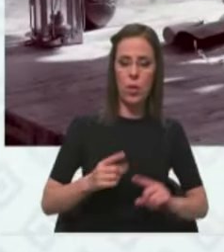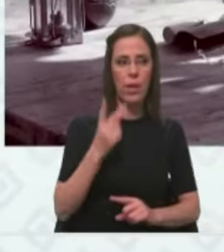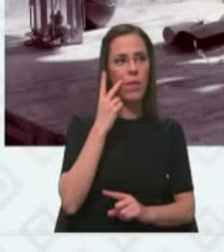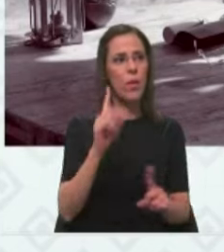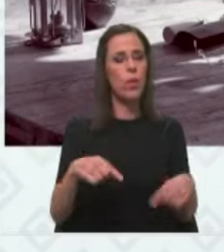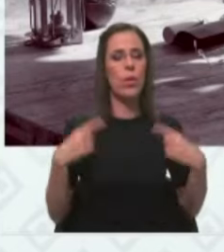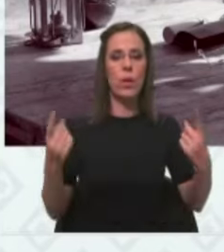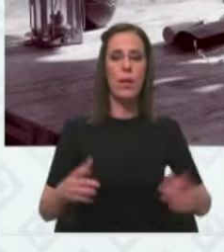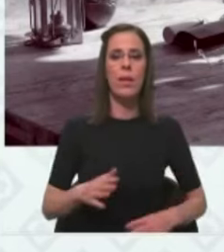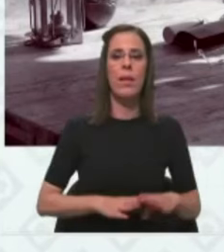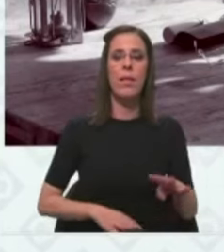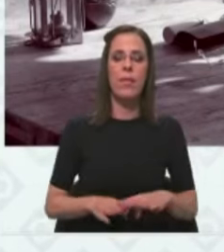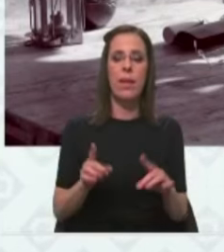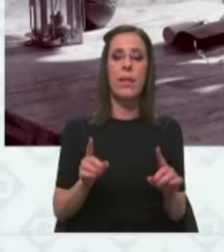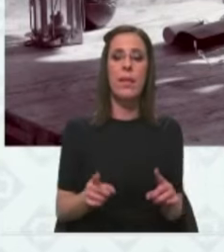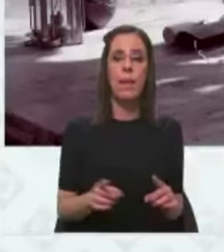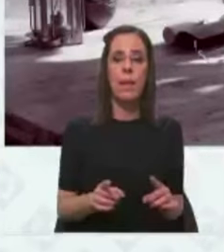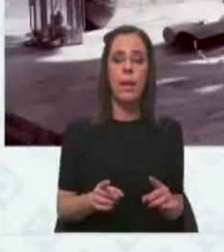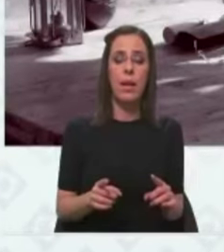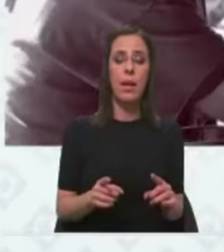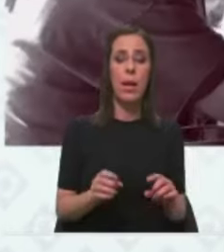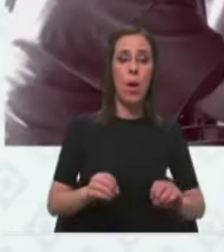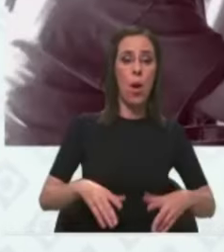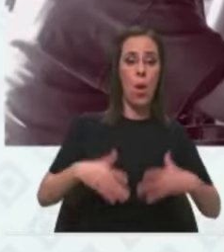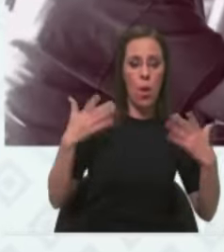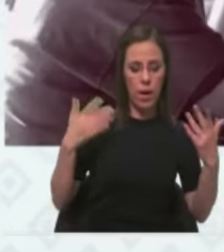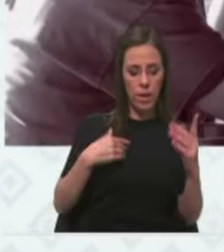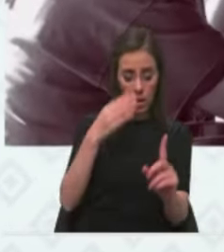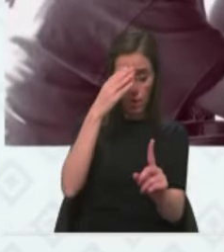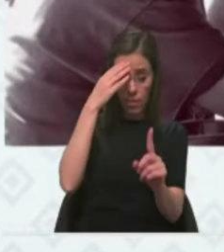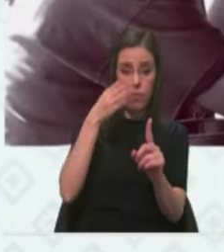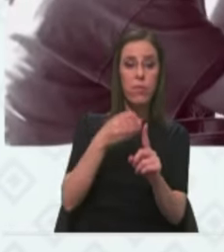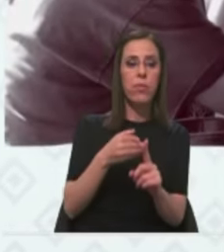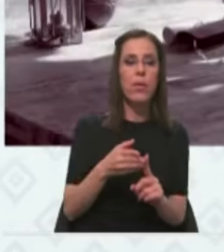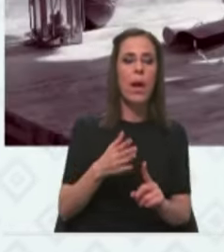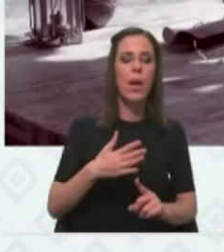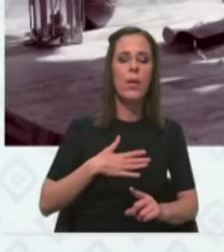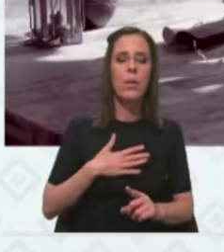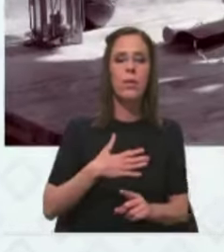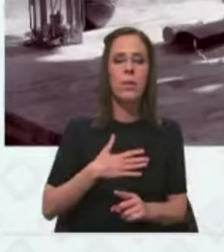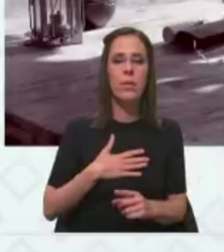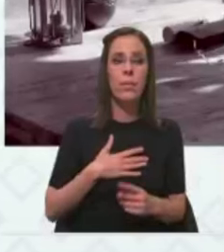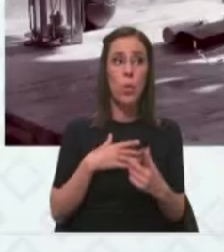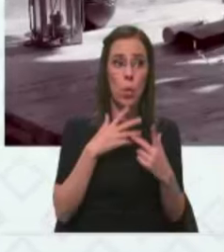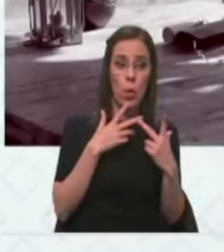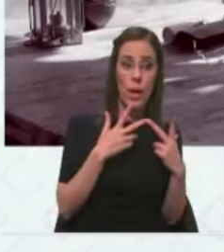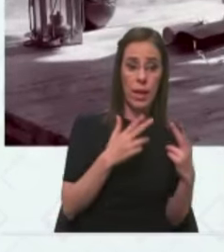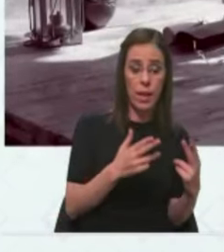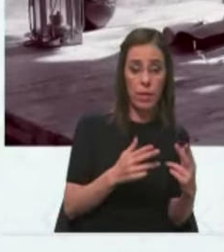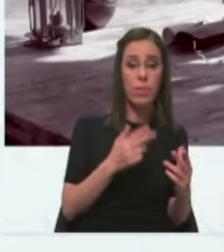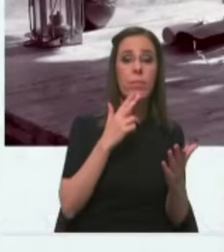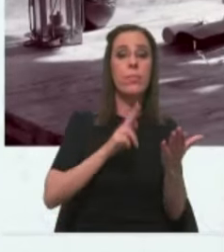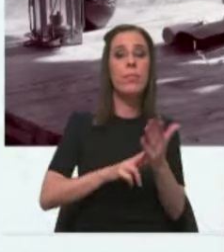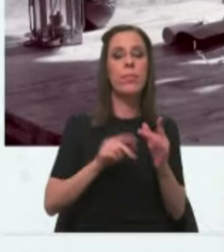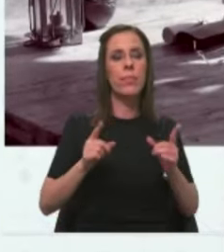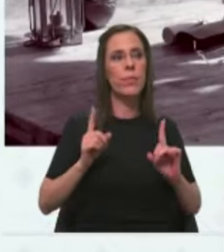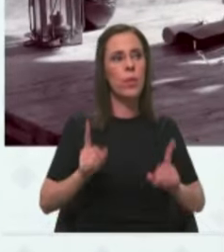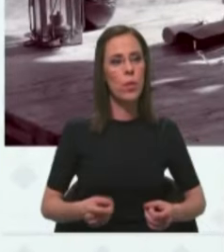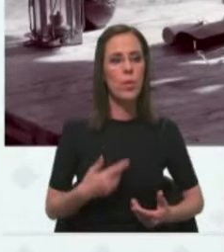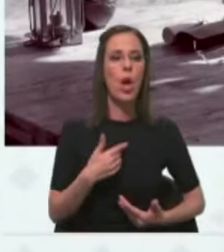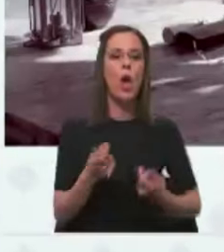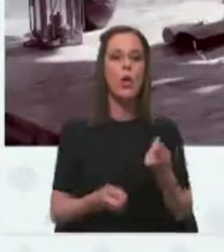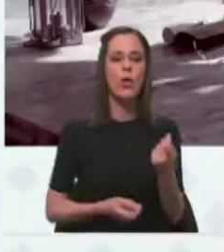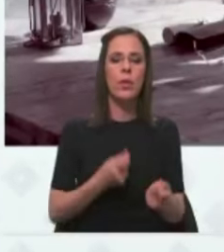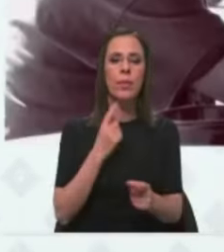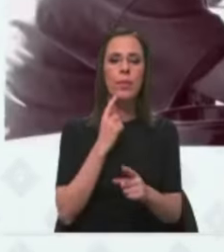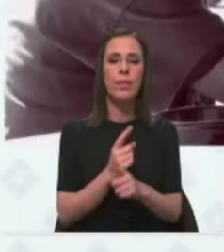outros a fazim sim ao início desculpa ao início estava muito focado nisso é não fazer aquilo que que tanto criticava mas depois finalmente lá me comecei a soltar